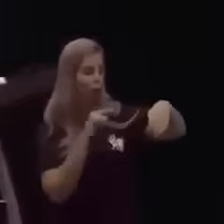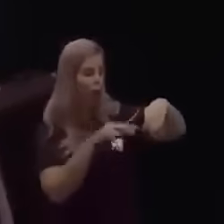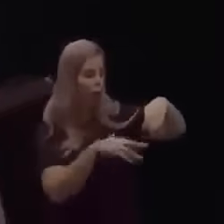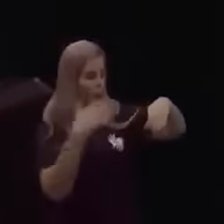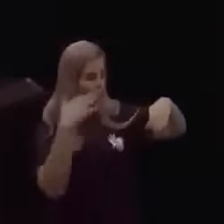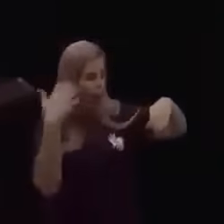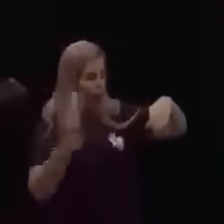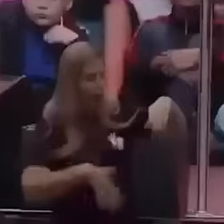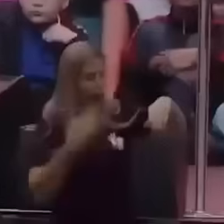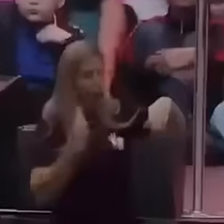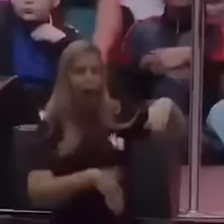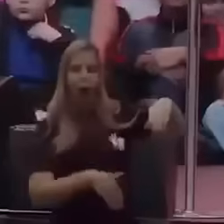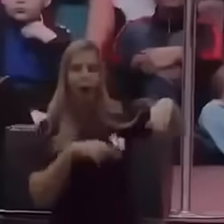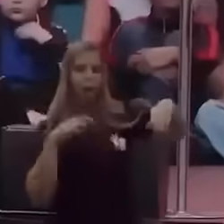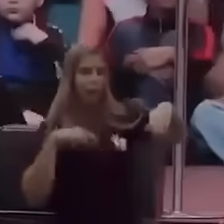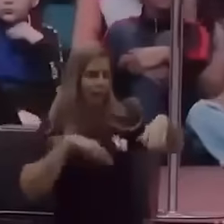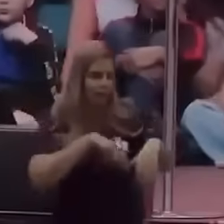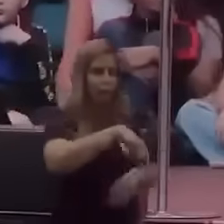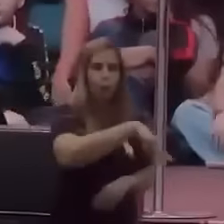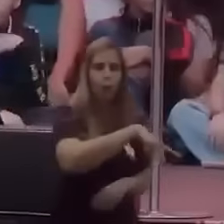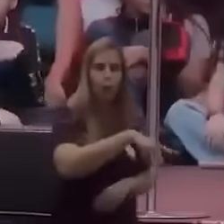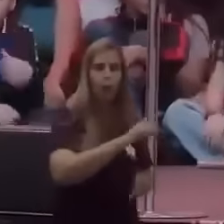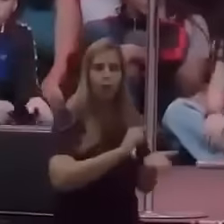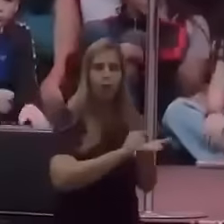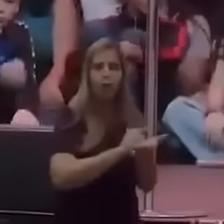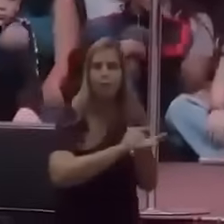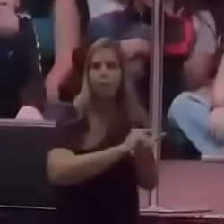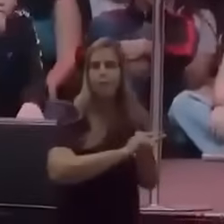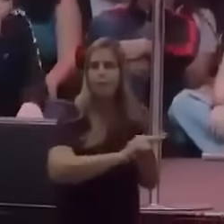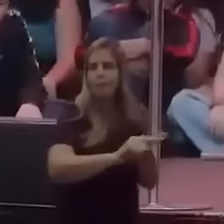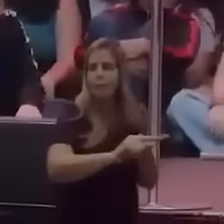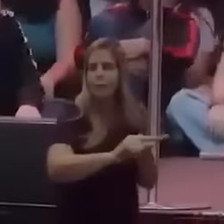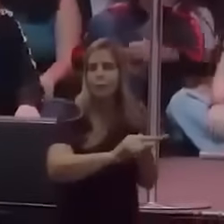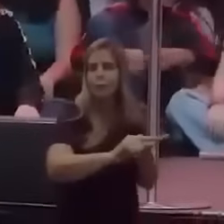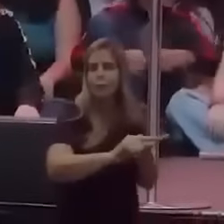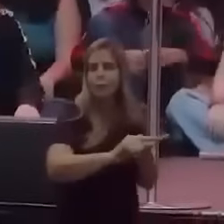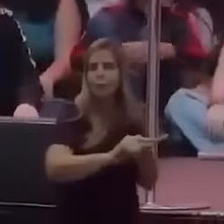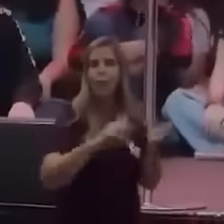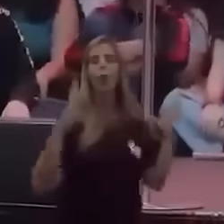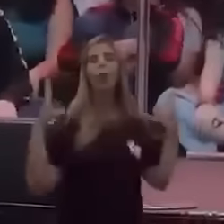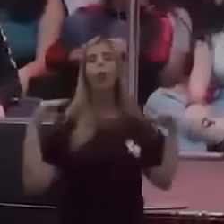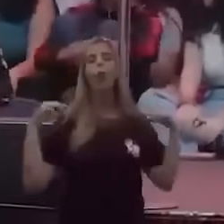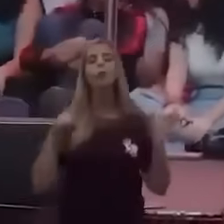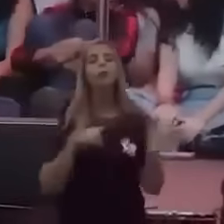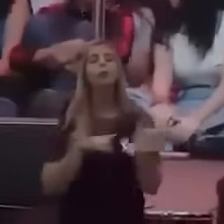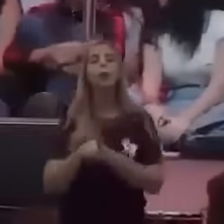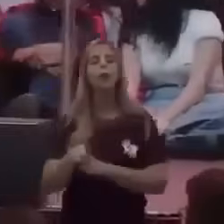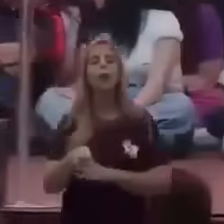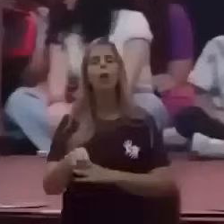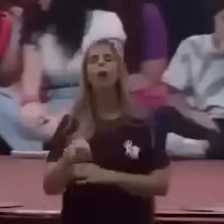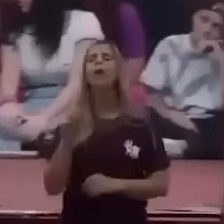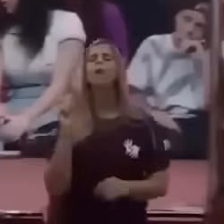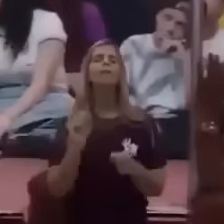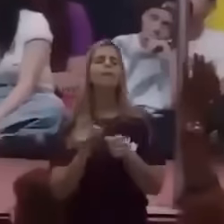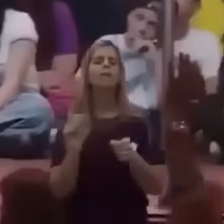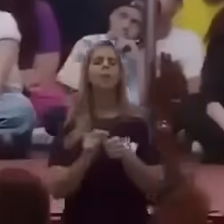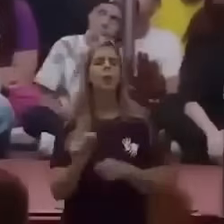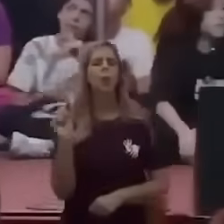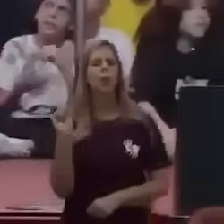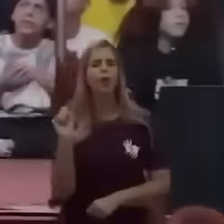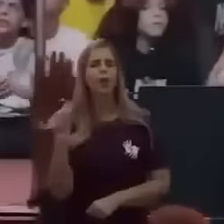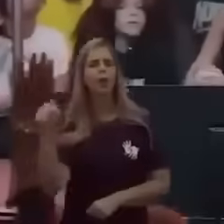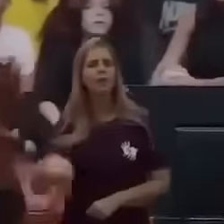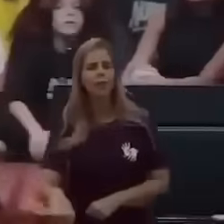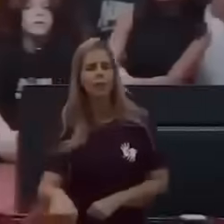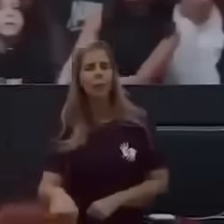olham, o túmulo está aberto. Quando elas entram, o túmulo está vazio. Quando elas saem, um anjo pergunta para elas: o que vocês vieram fazer aqui? Procurar entre